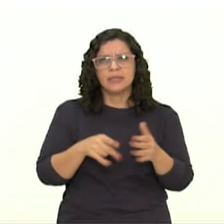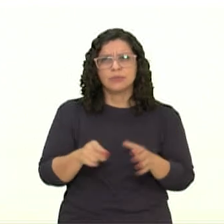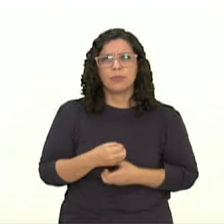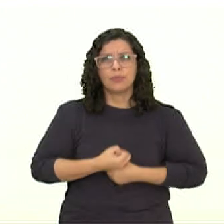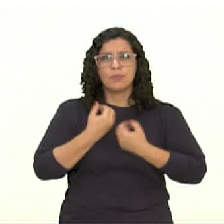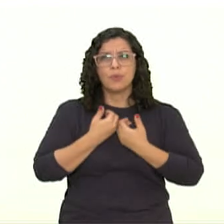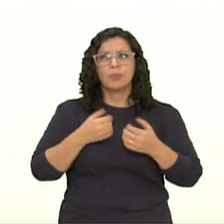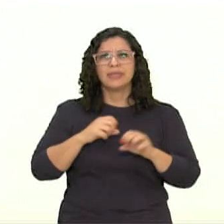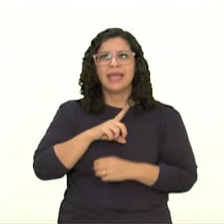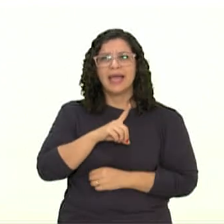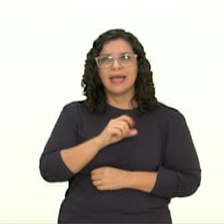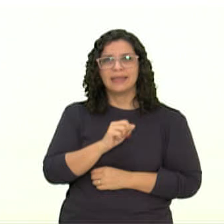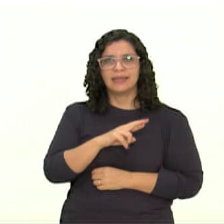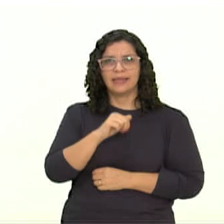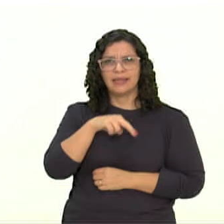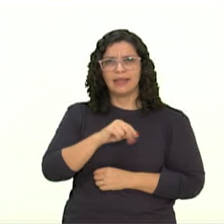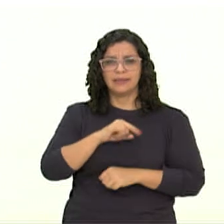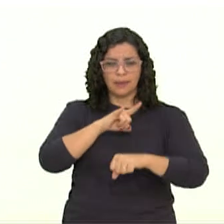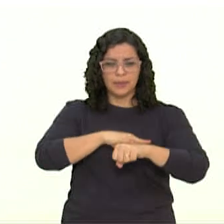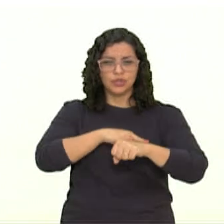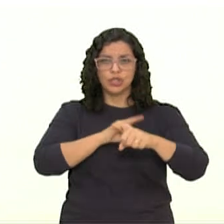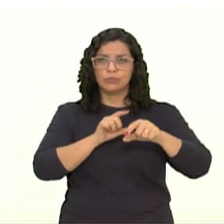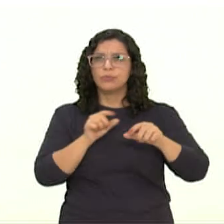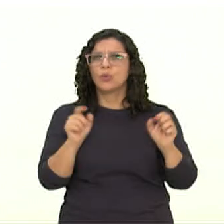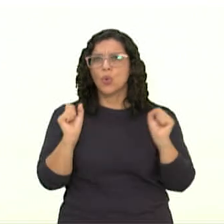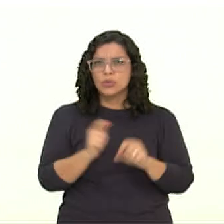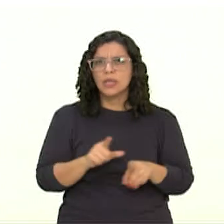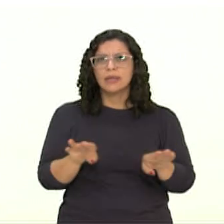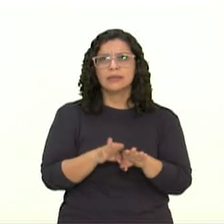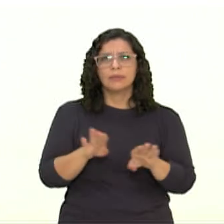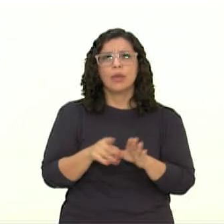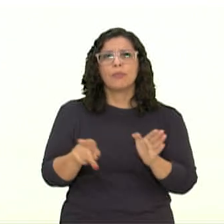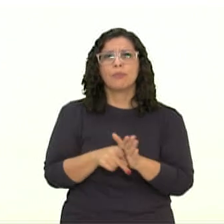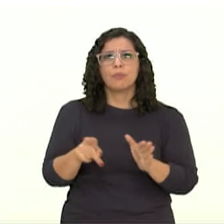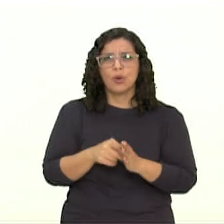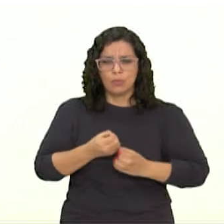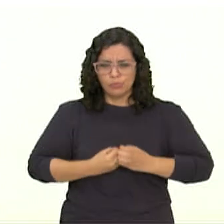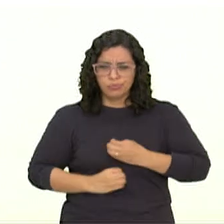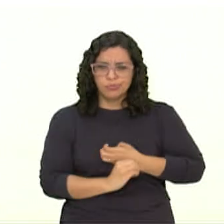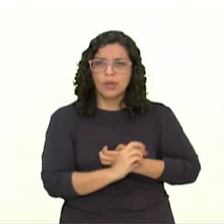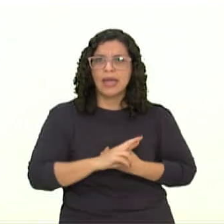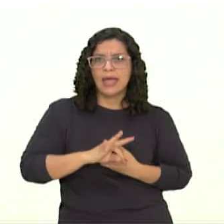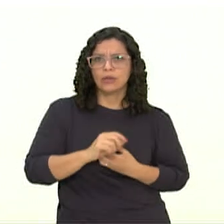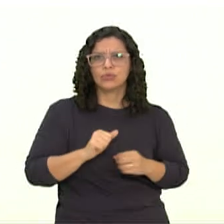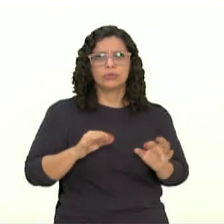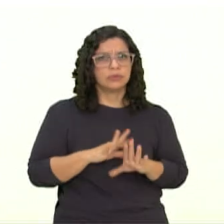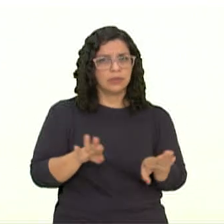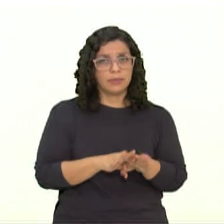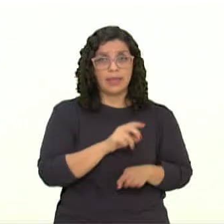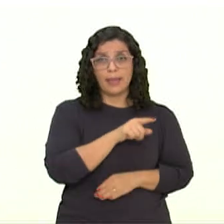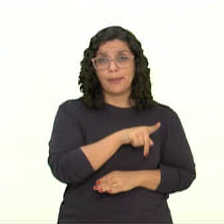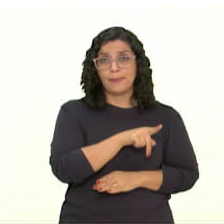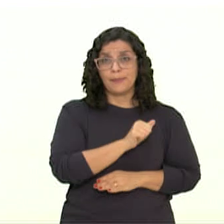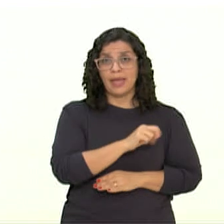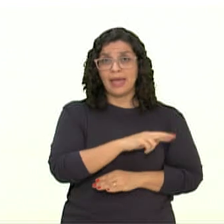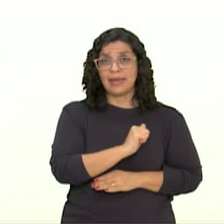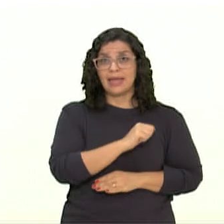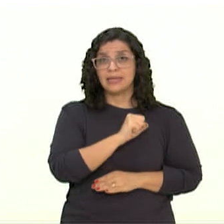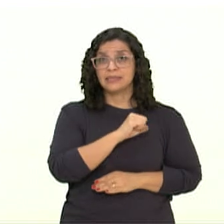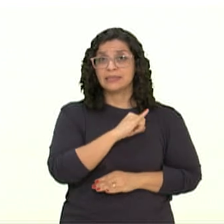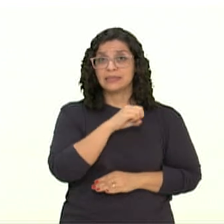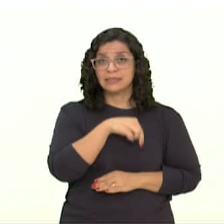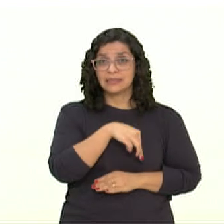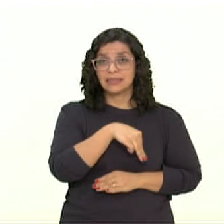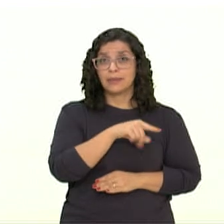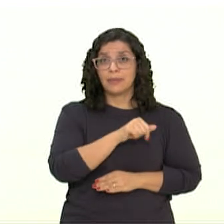da adrenalina, esvaziamento da bexiga, relaxamento do reto. Essa aí é a parte parasimpática. A maioria delas são ações